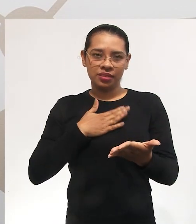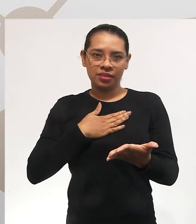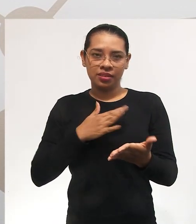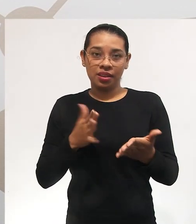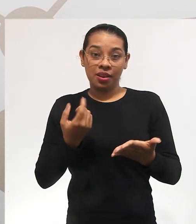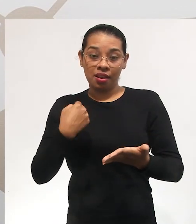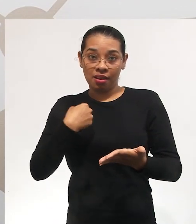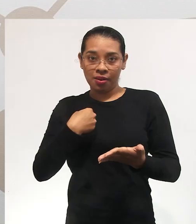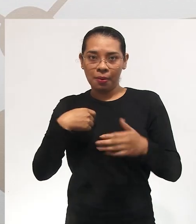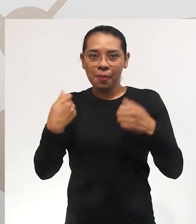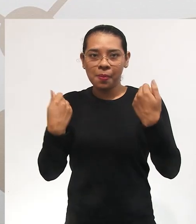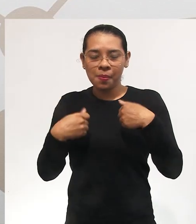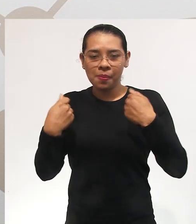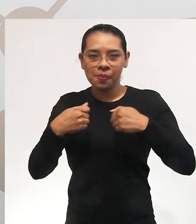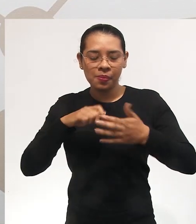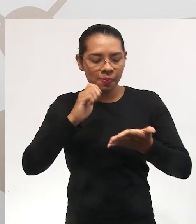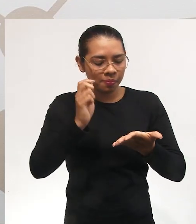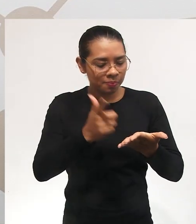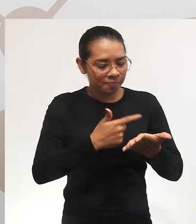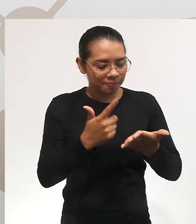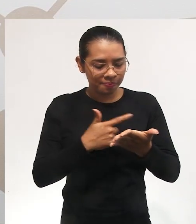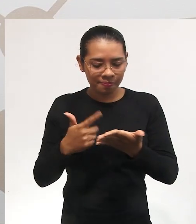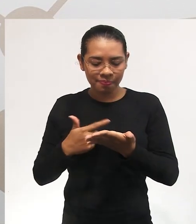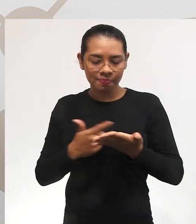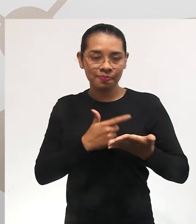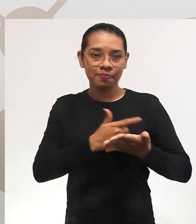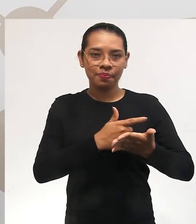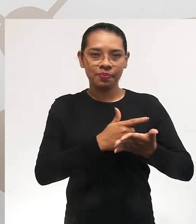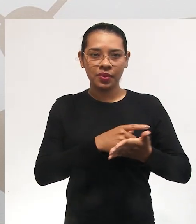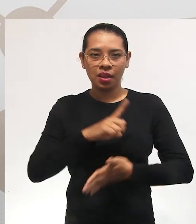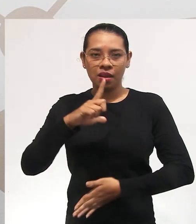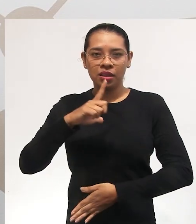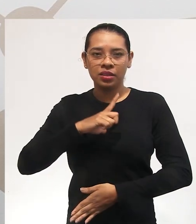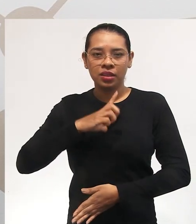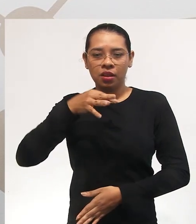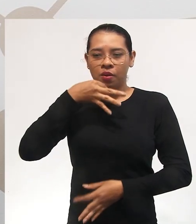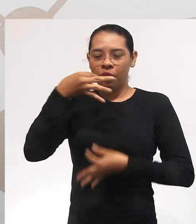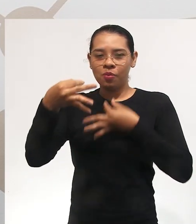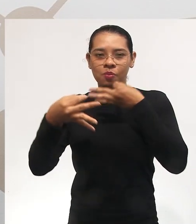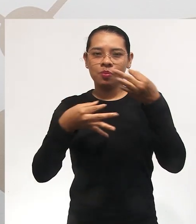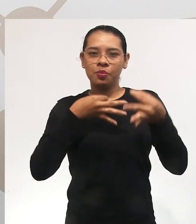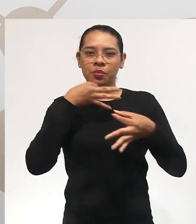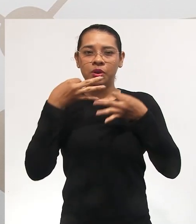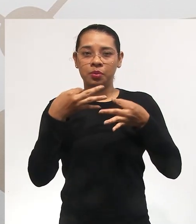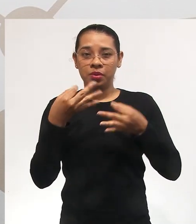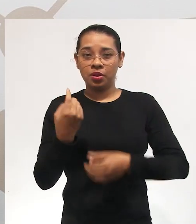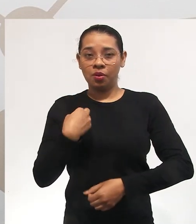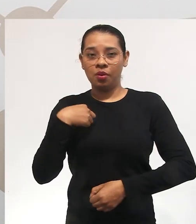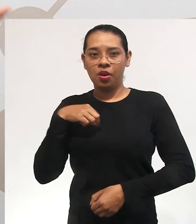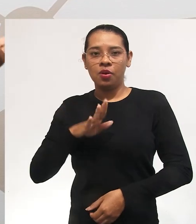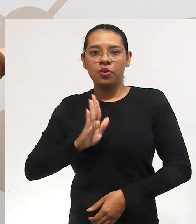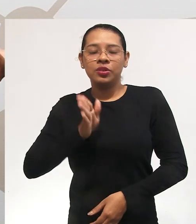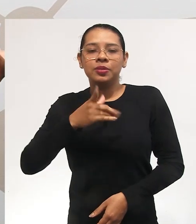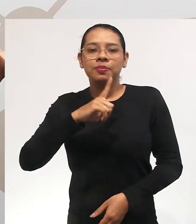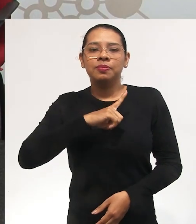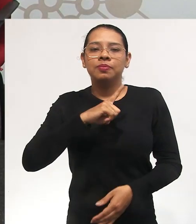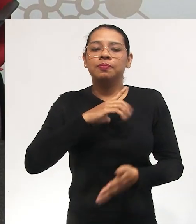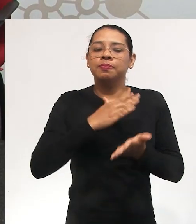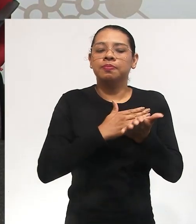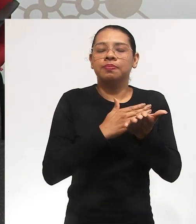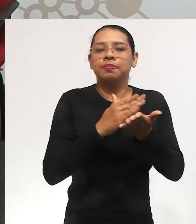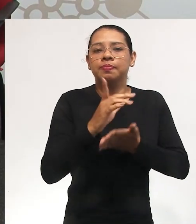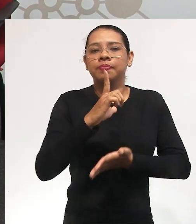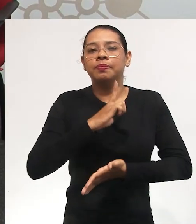leitura primária daquele texto, daquele conteúdo e ter a minha opinião. Eu já vou ter uma leitura que ela parte de